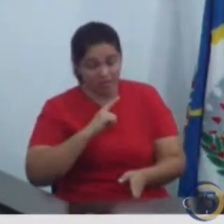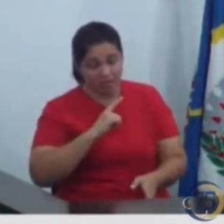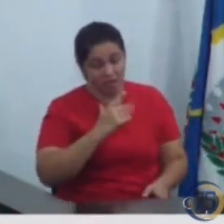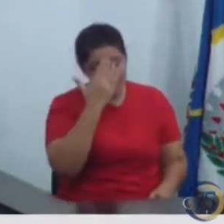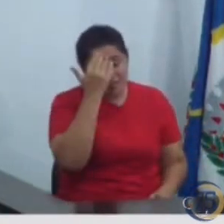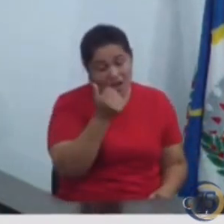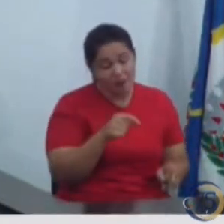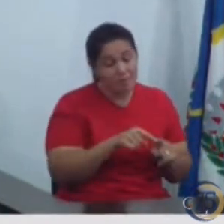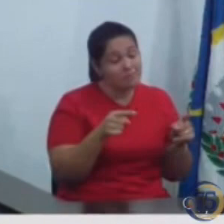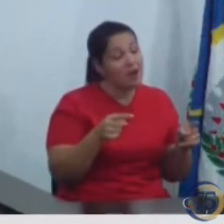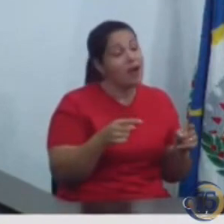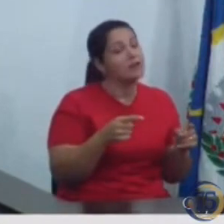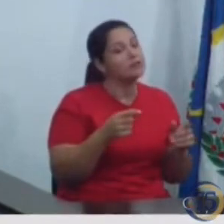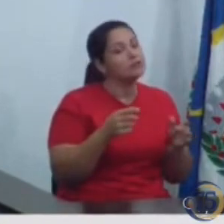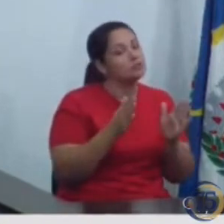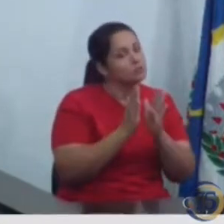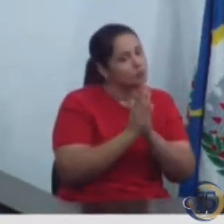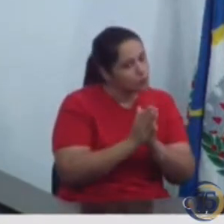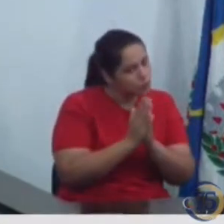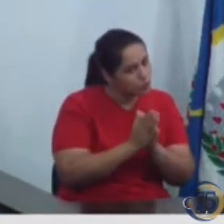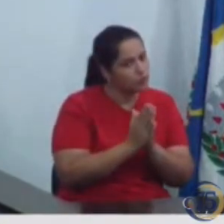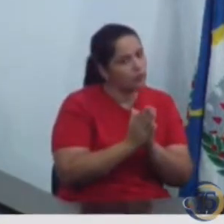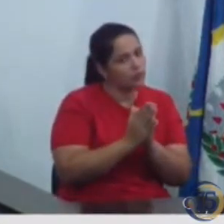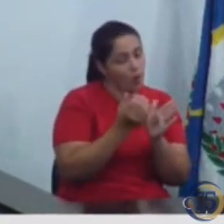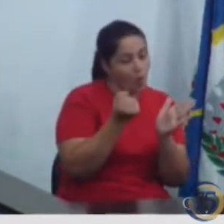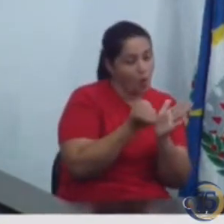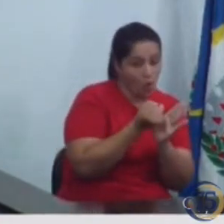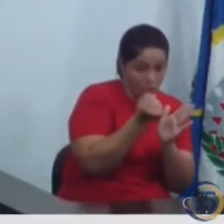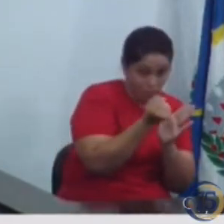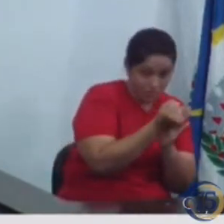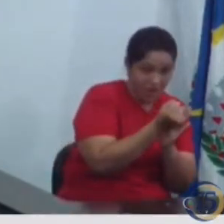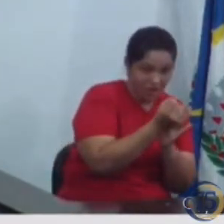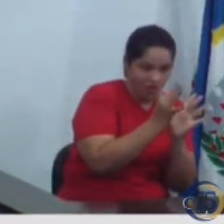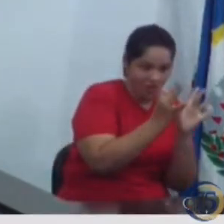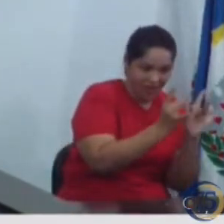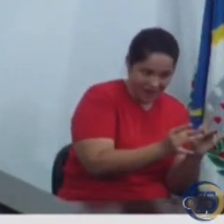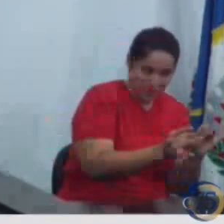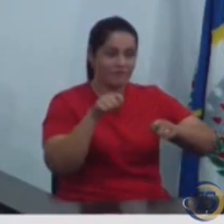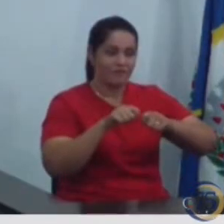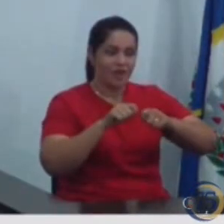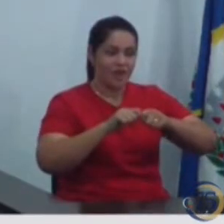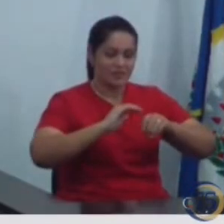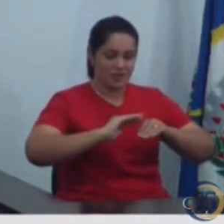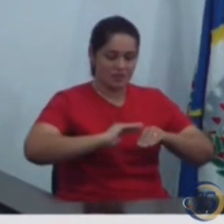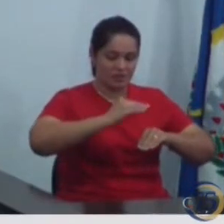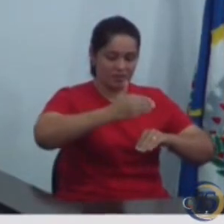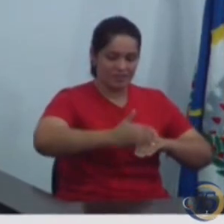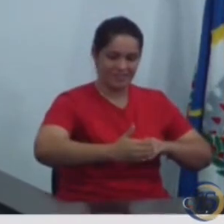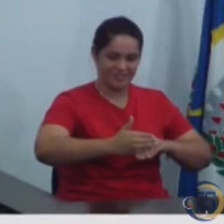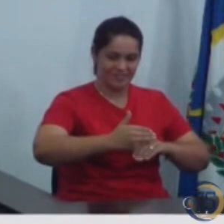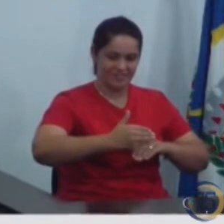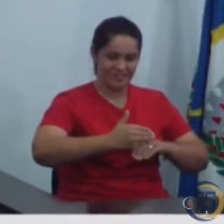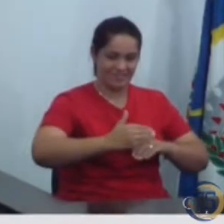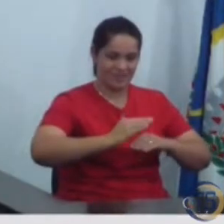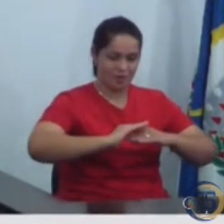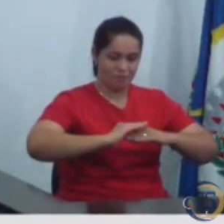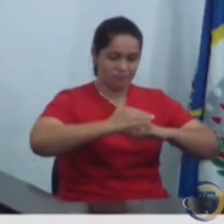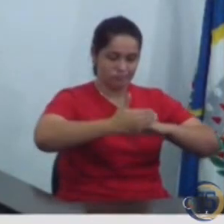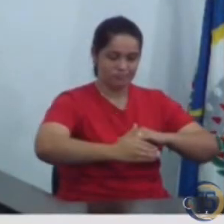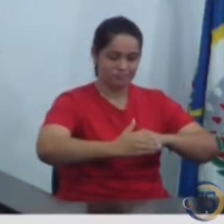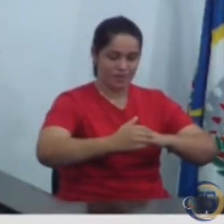então prorrogue o contrato daqueles que foram admitidos o próximo discursar